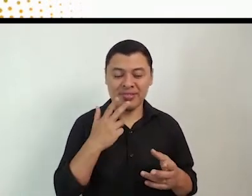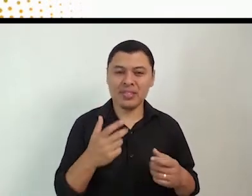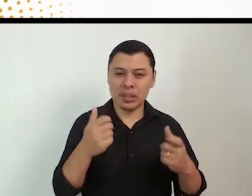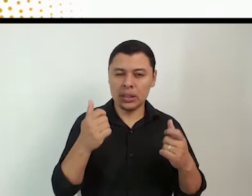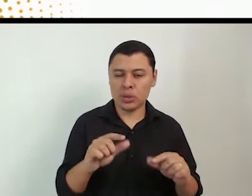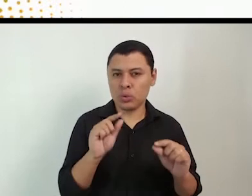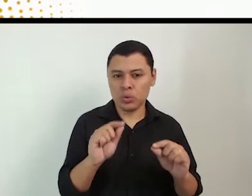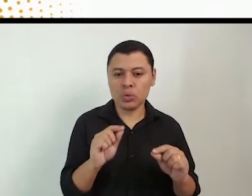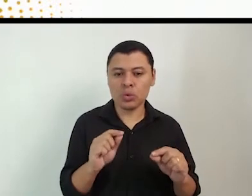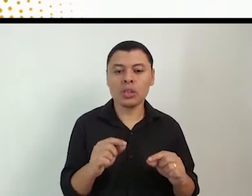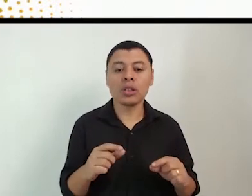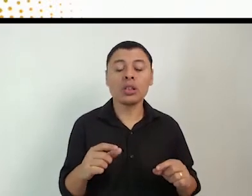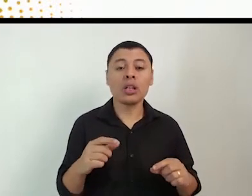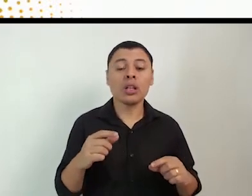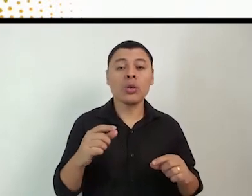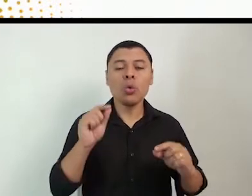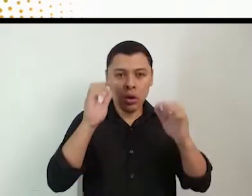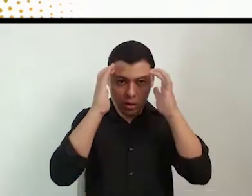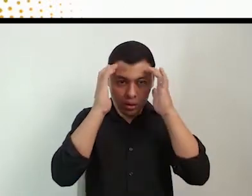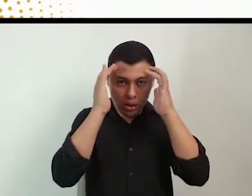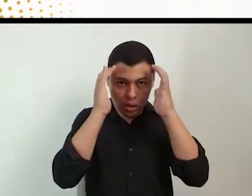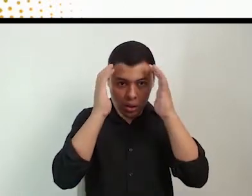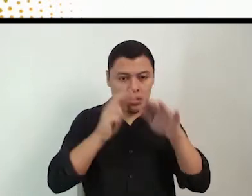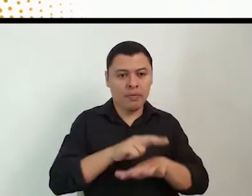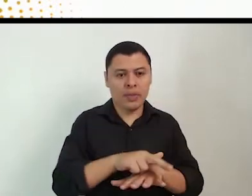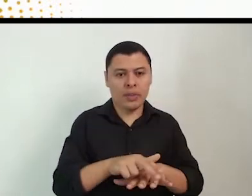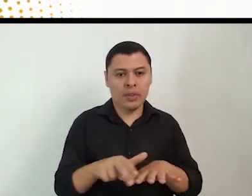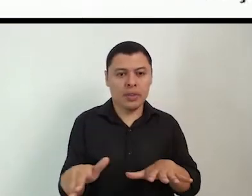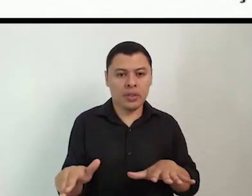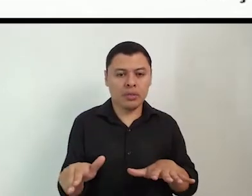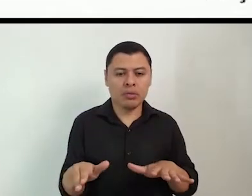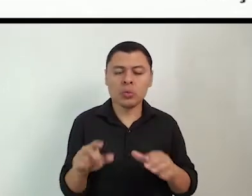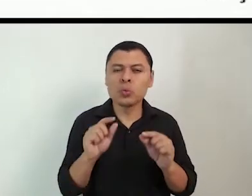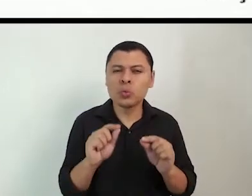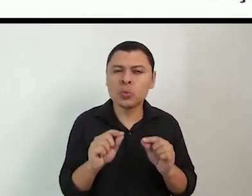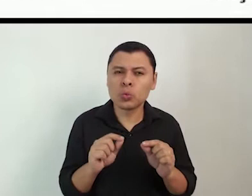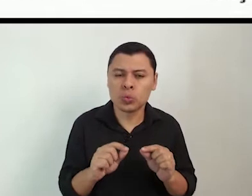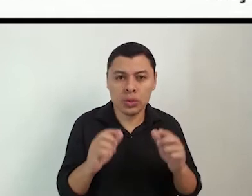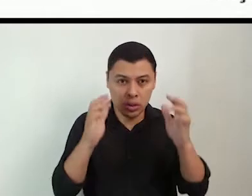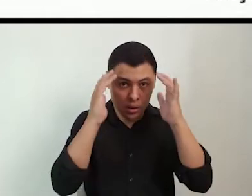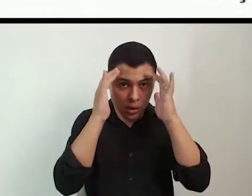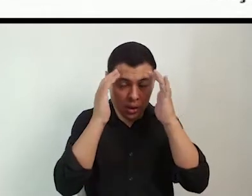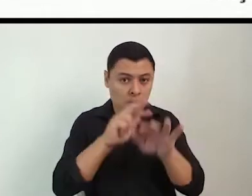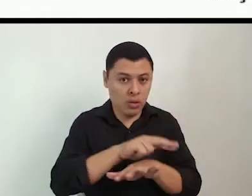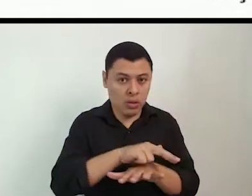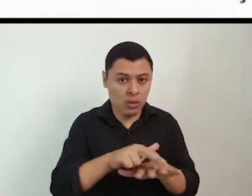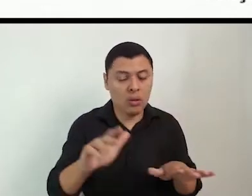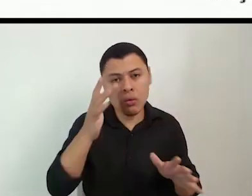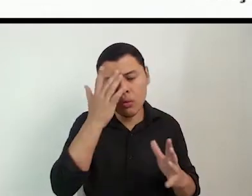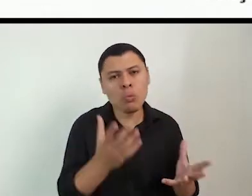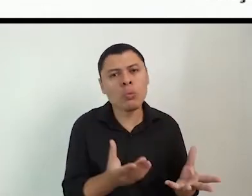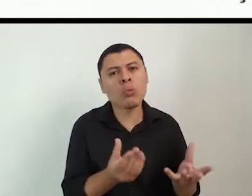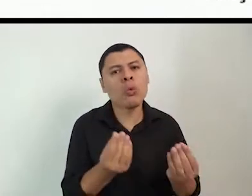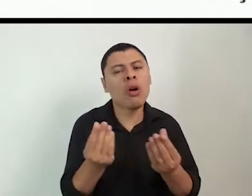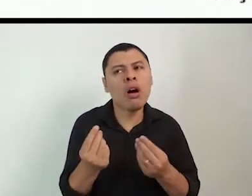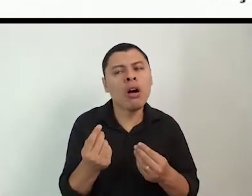sobre neurodiversidade, né? Porque normalmente quando a gente fala sobre a neurodiversidade, tem muita gente